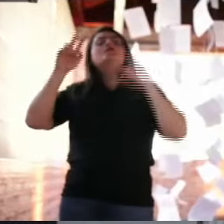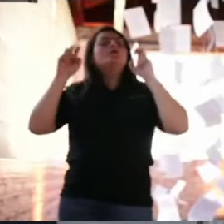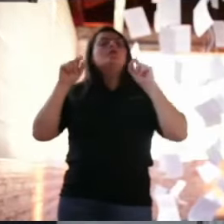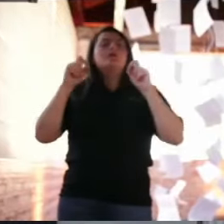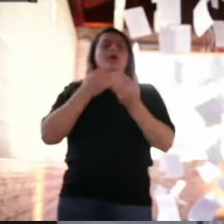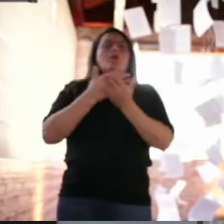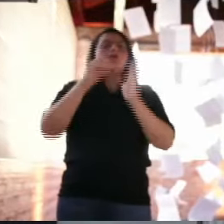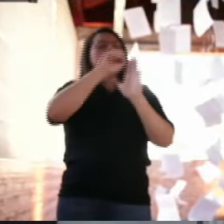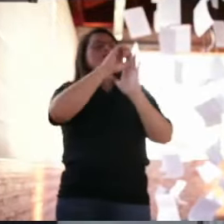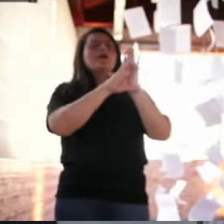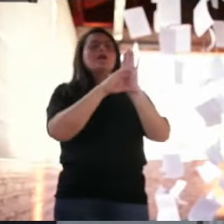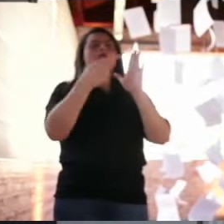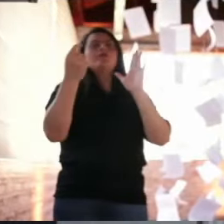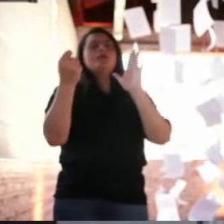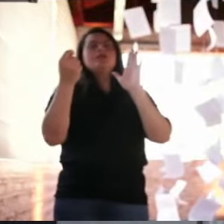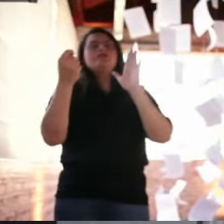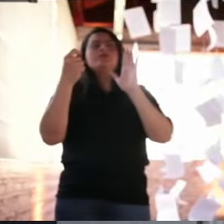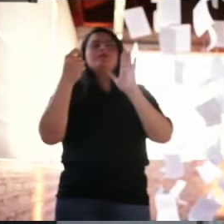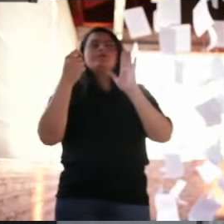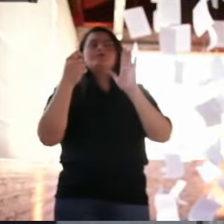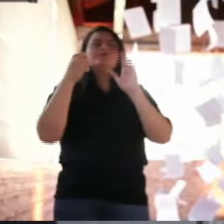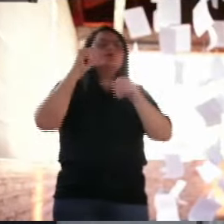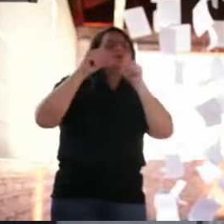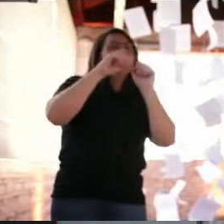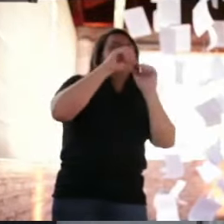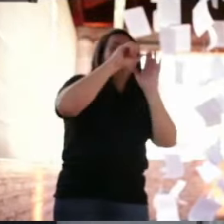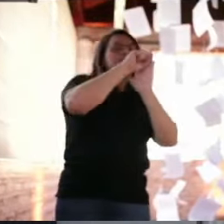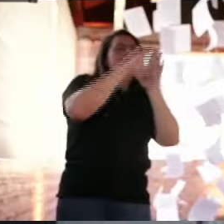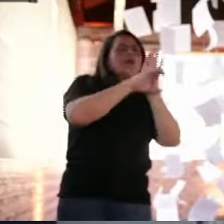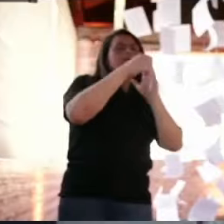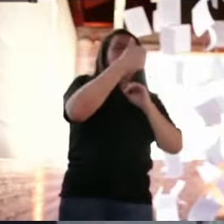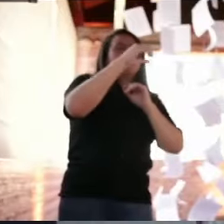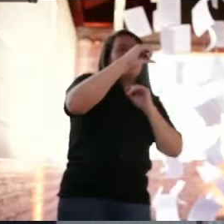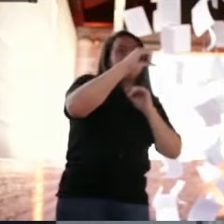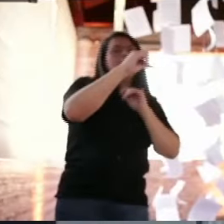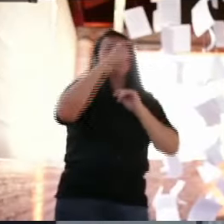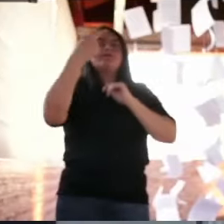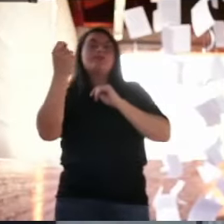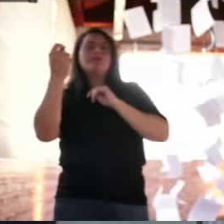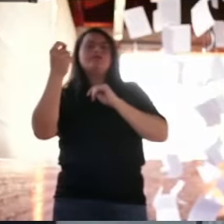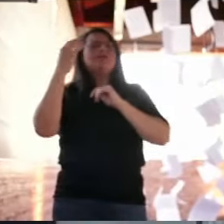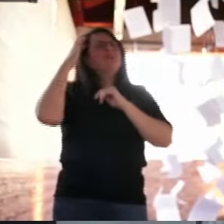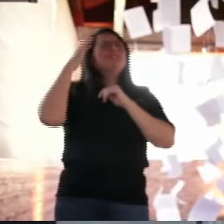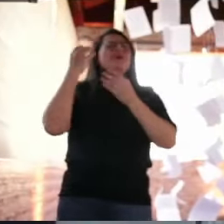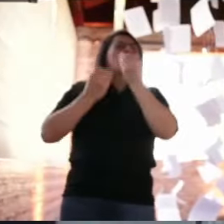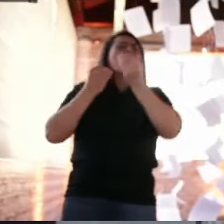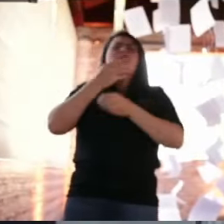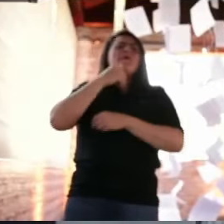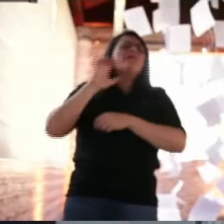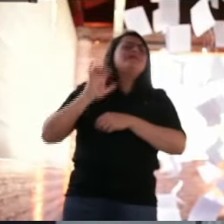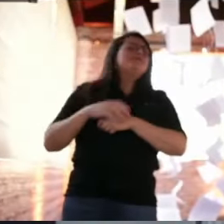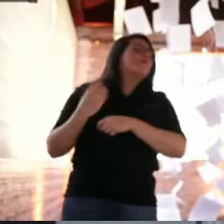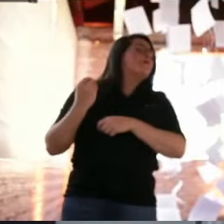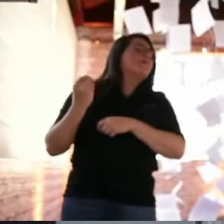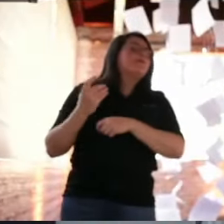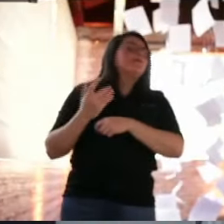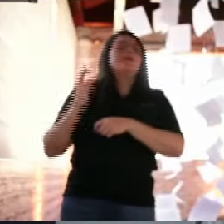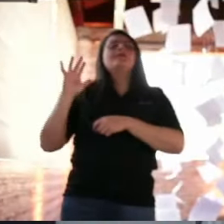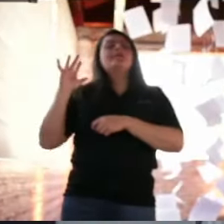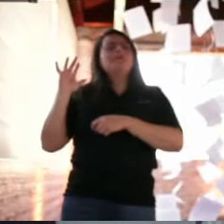começo do século 20 né na virada do 19 para 20 ela falou Nossa imagina como assim os homens é muito legal só que ela